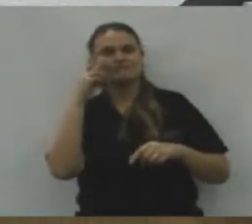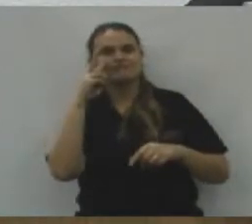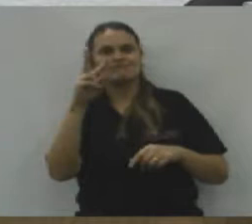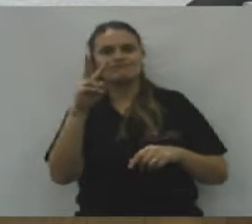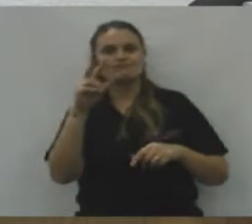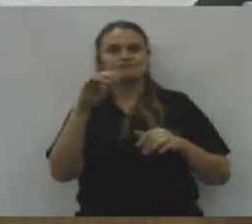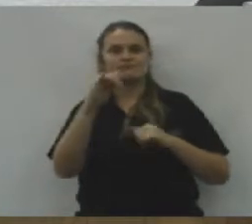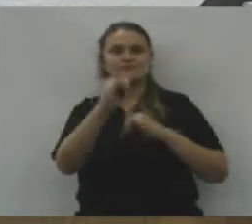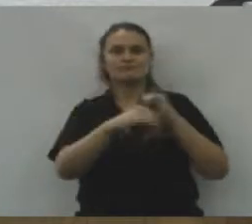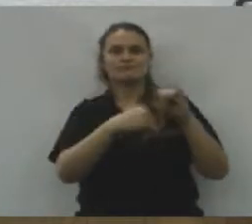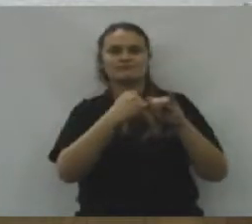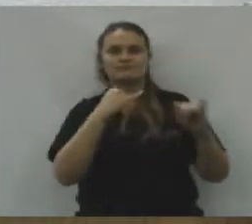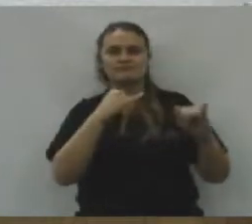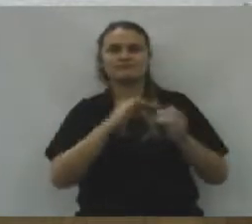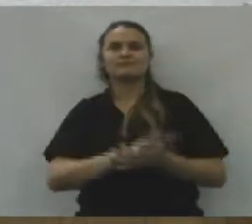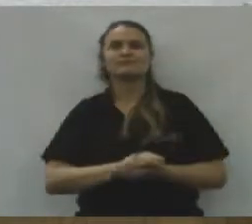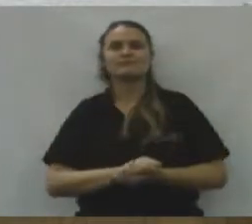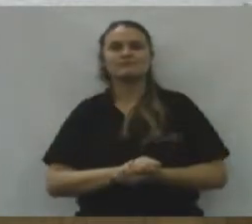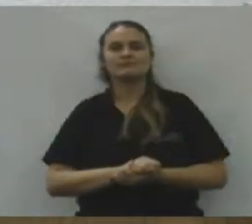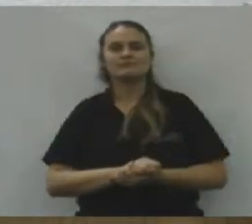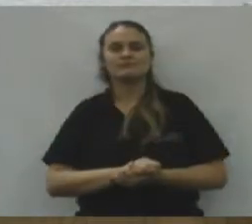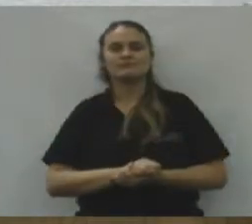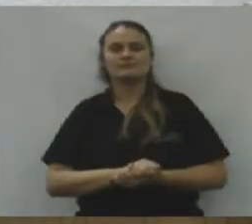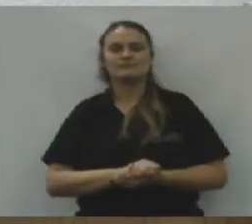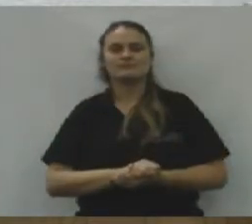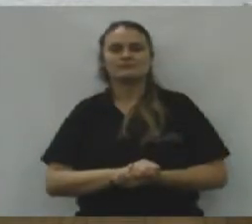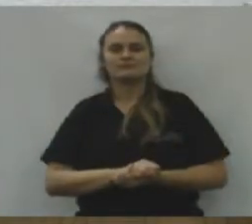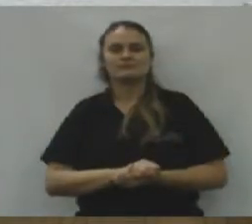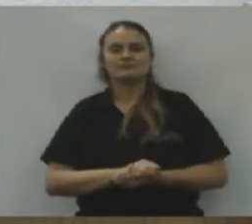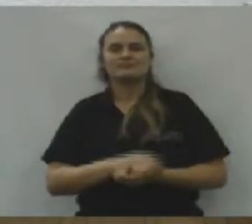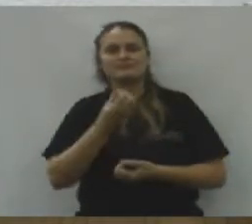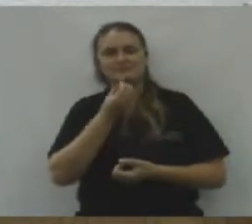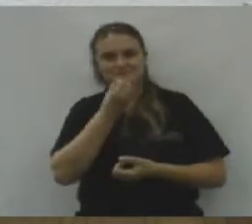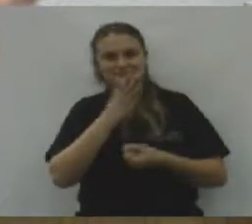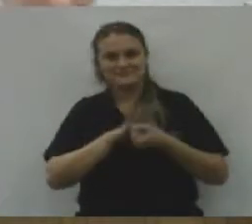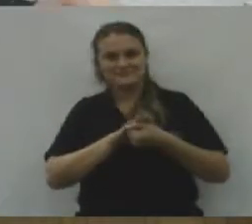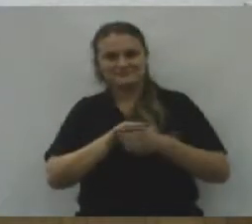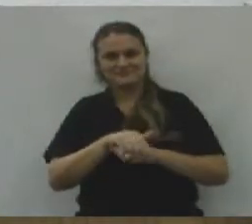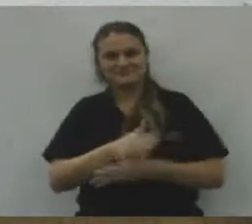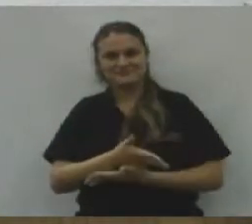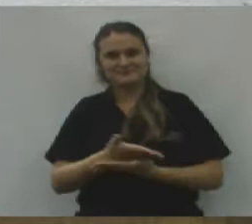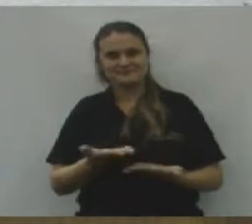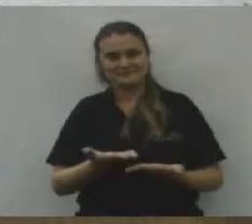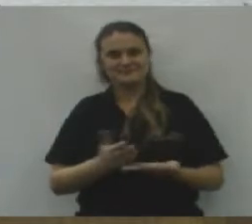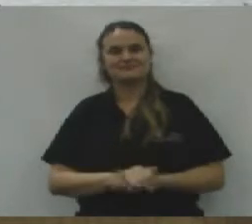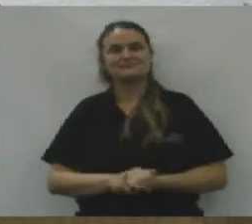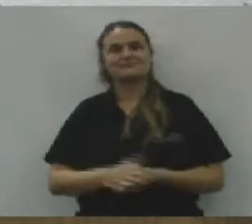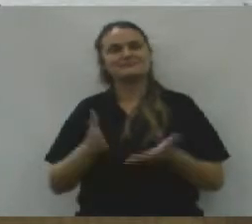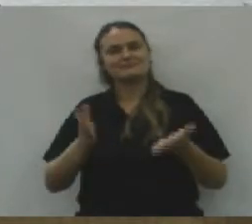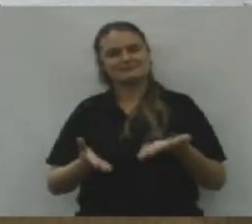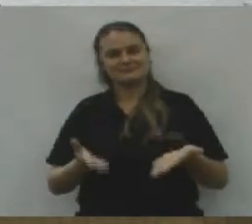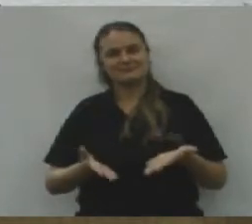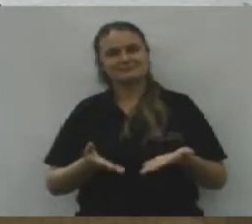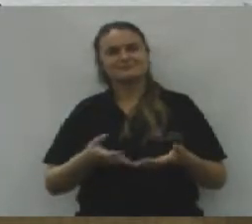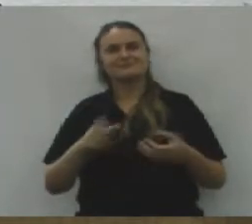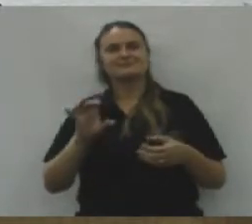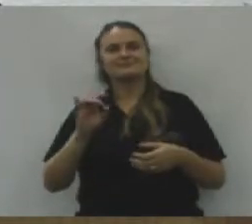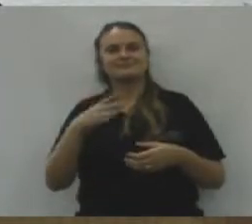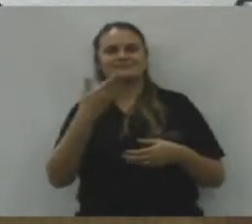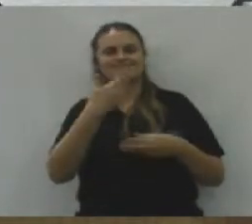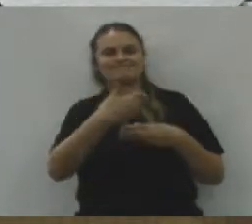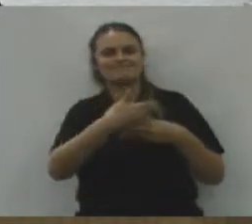também pela internet, né? Boa noite a todos. Agora, na palavra livre, só quero